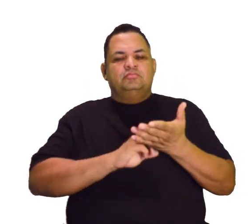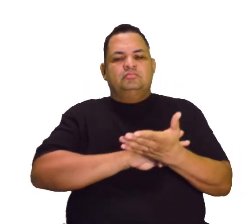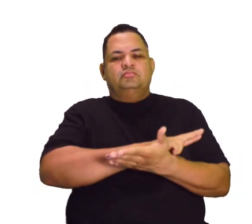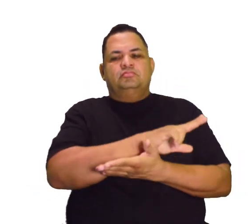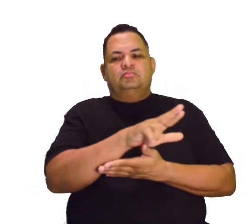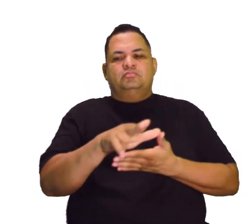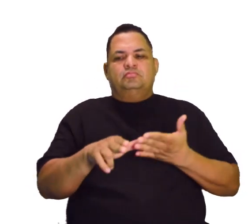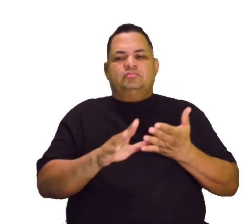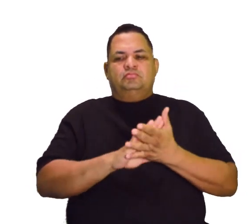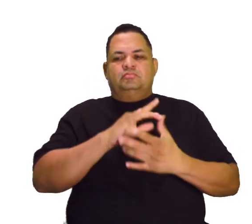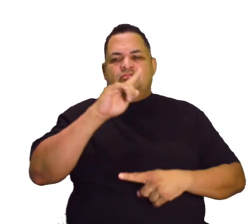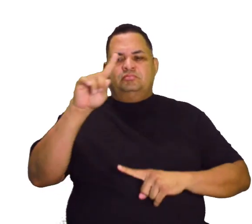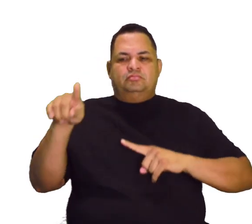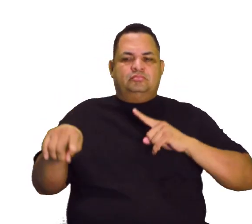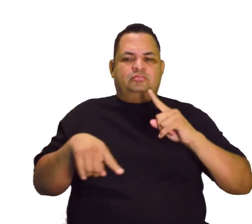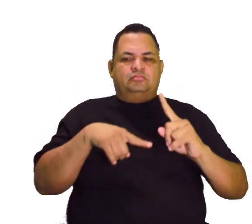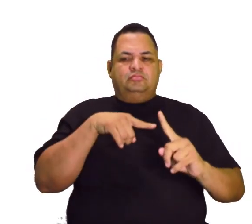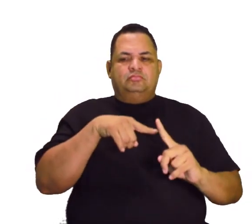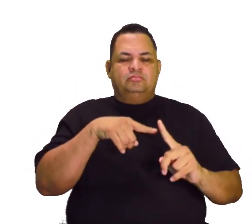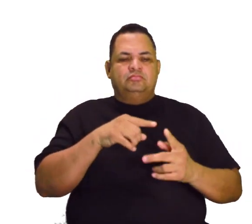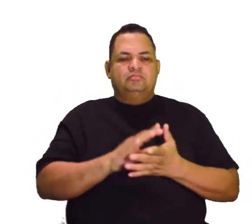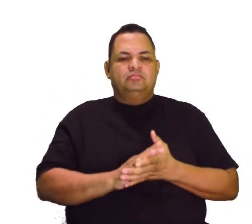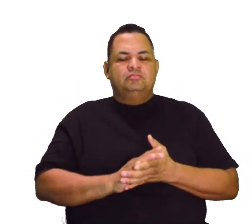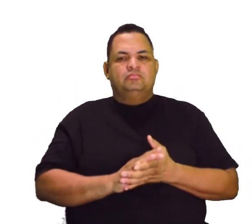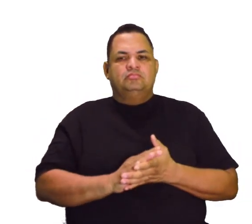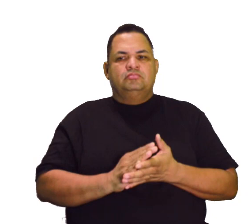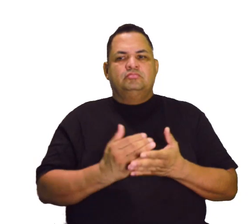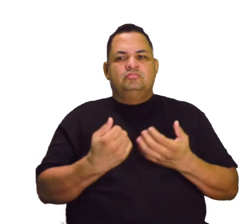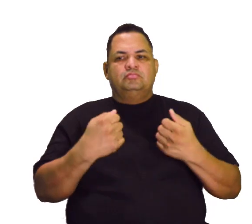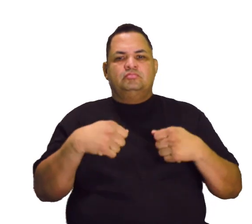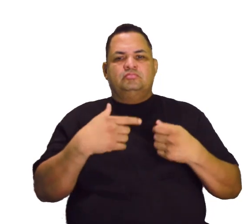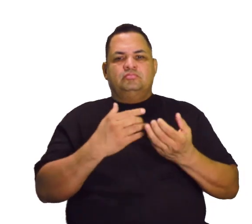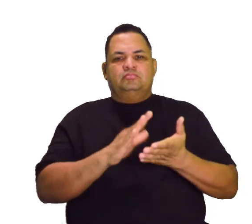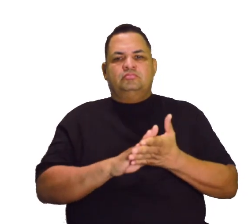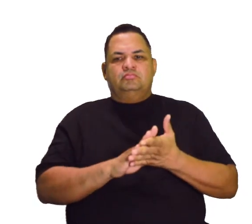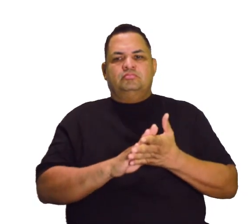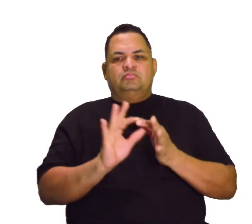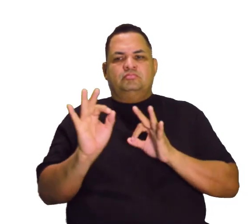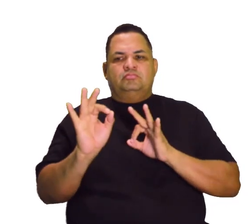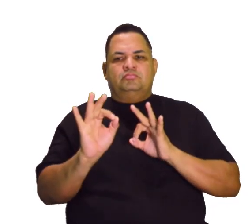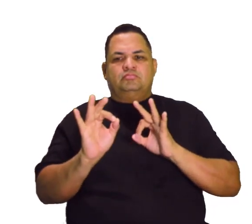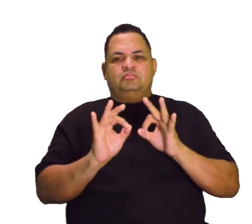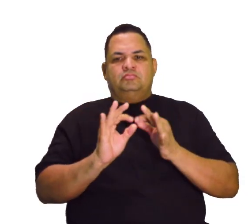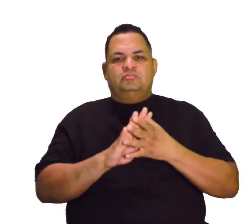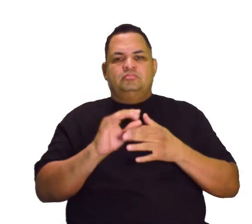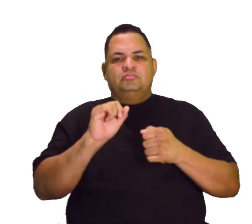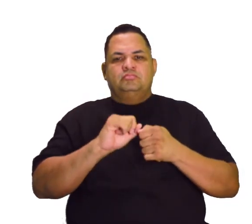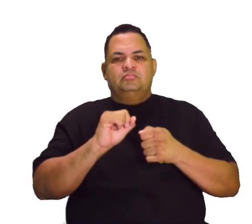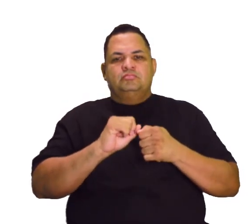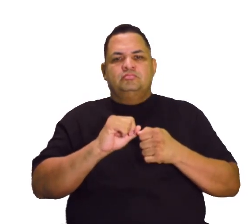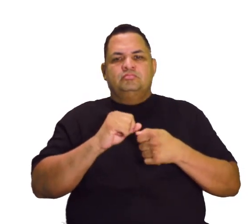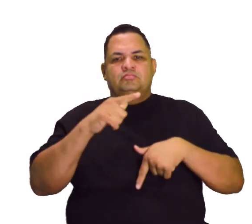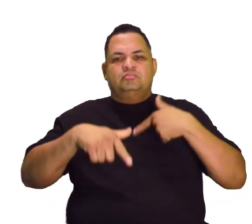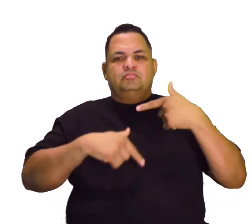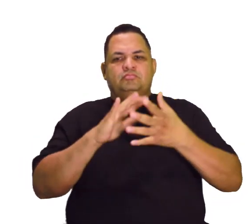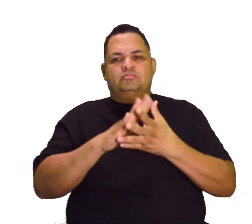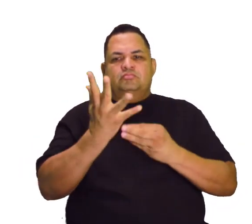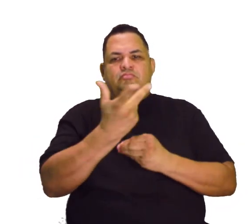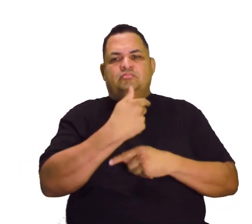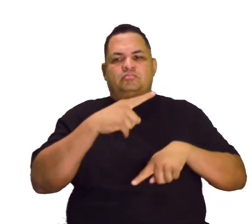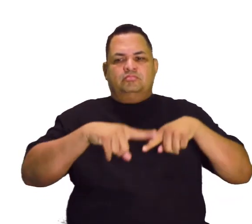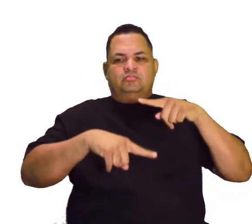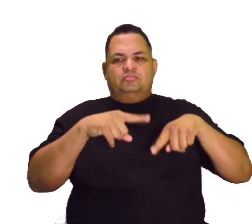não é arte. Nós que conceituamos como arte indígena, que pode ser considerado criações artísticas, porque são